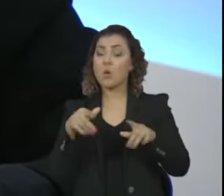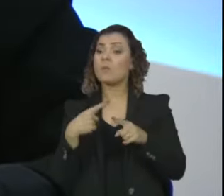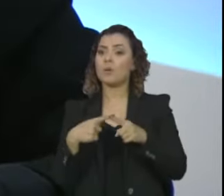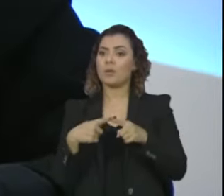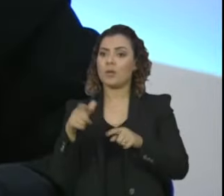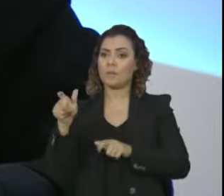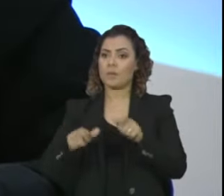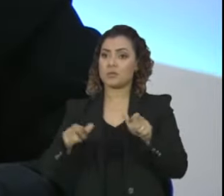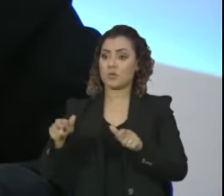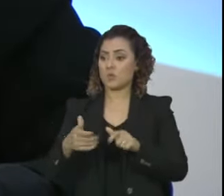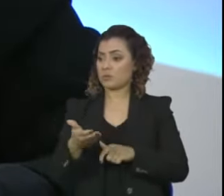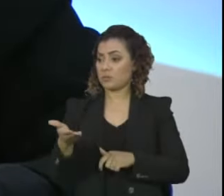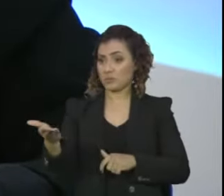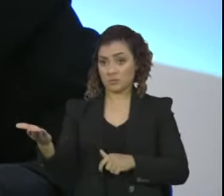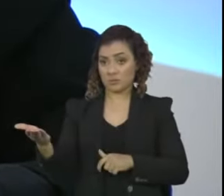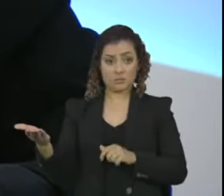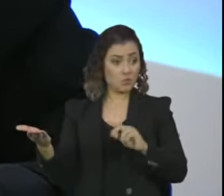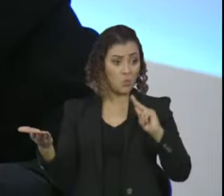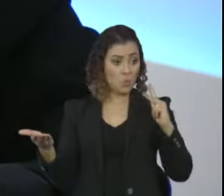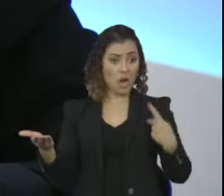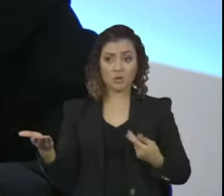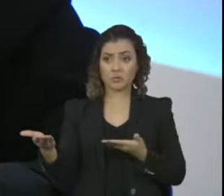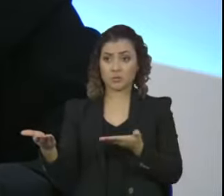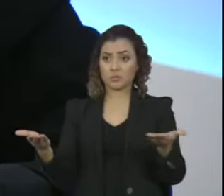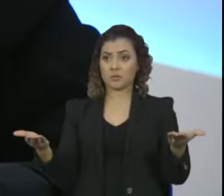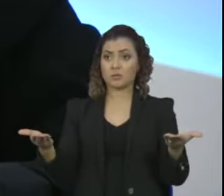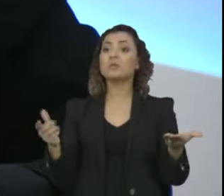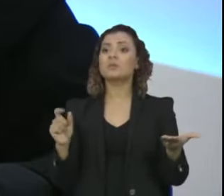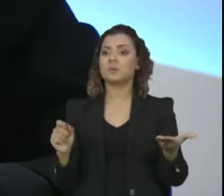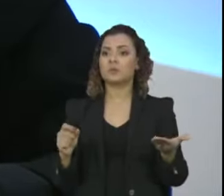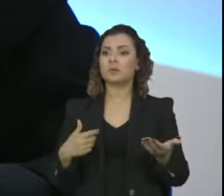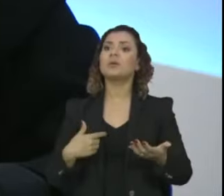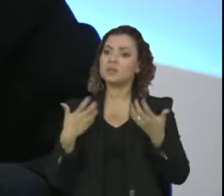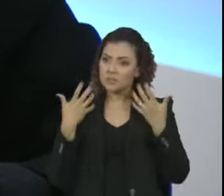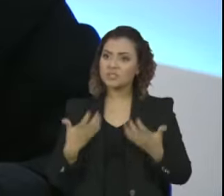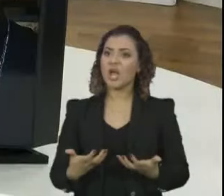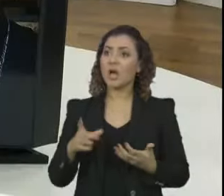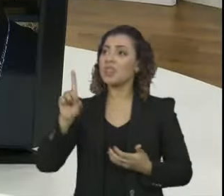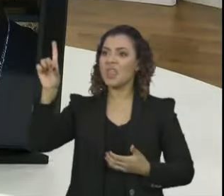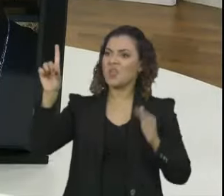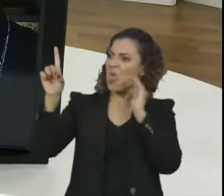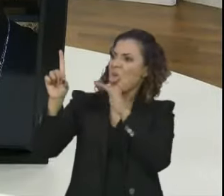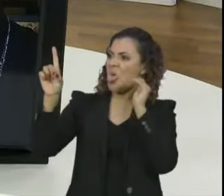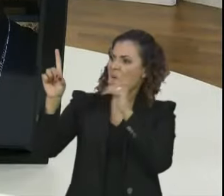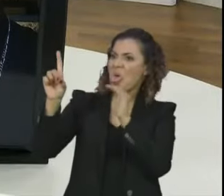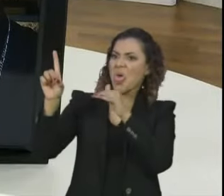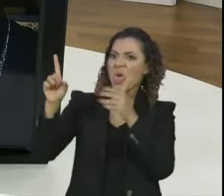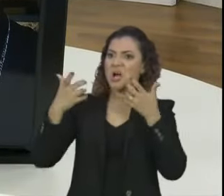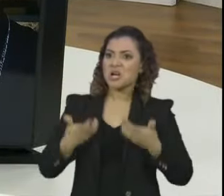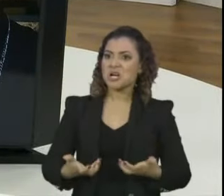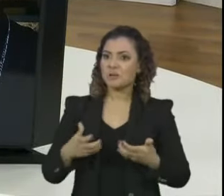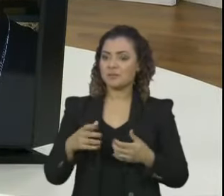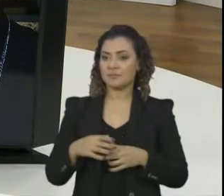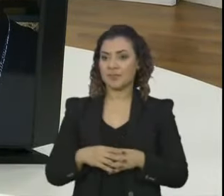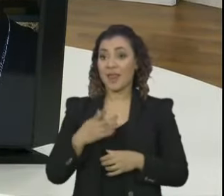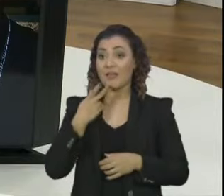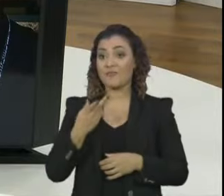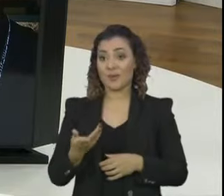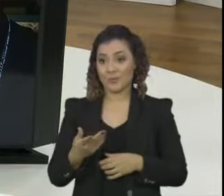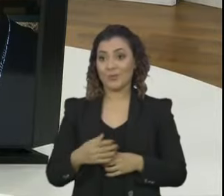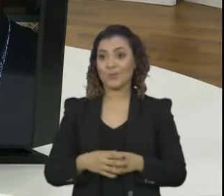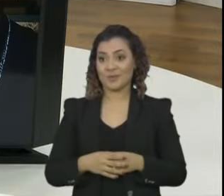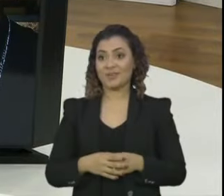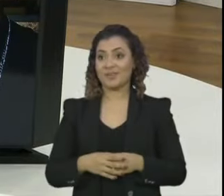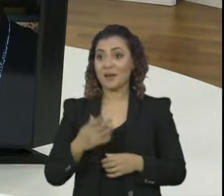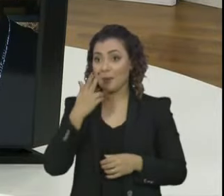os homens a humanidade tá enchendo muito saco de Deus ela usou essa expressão a